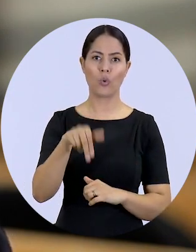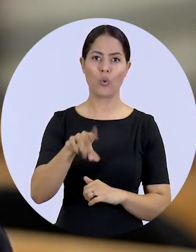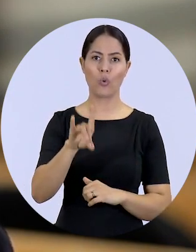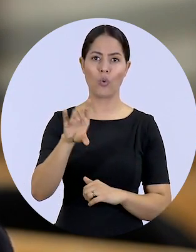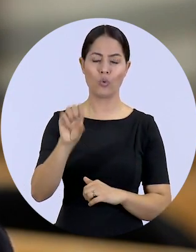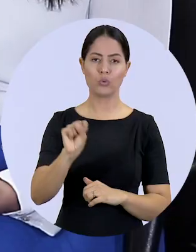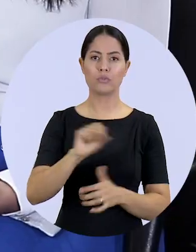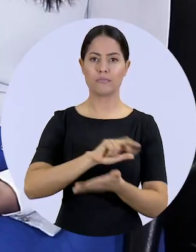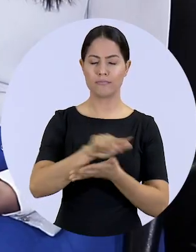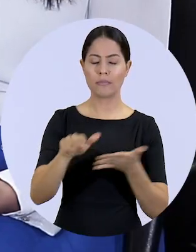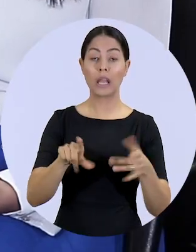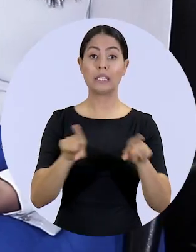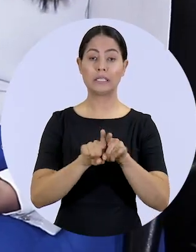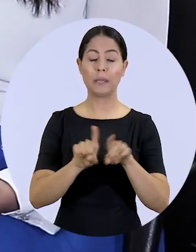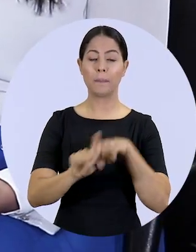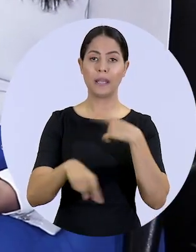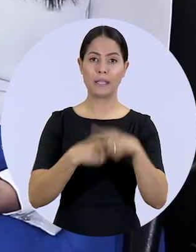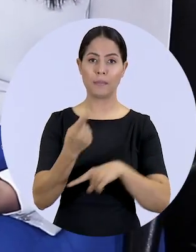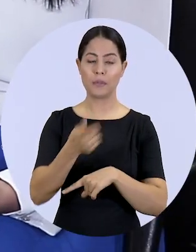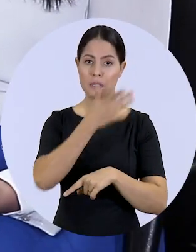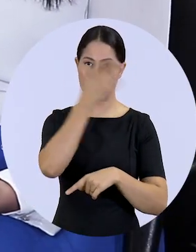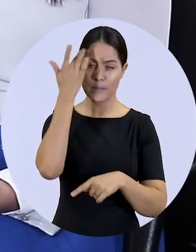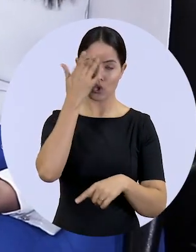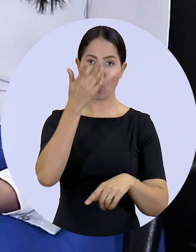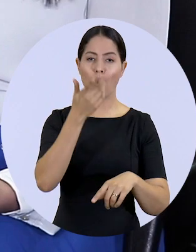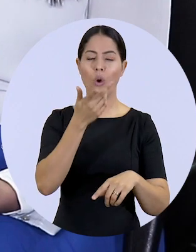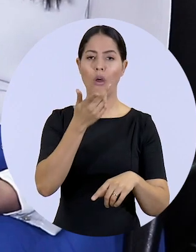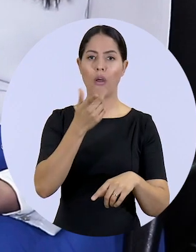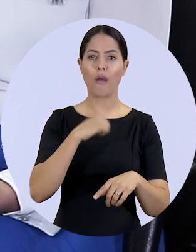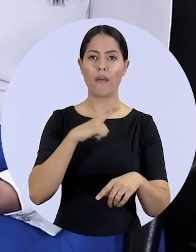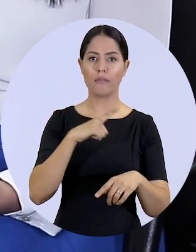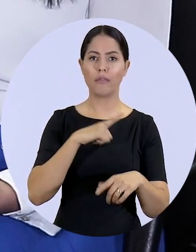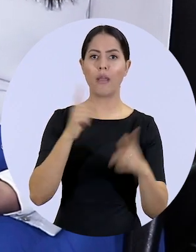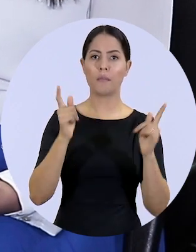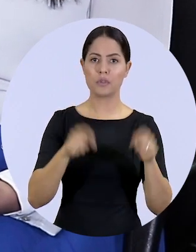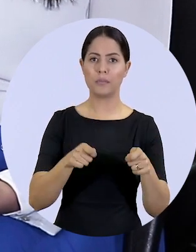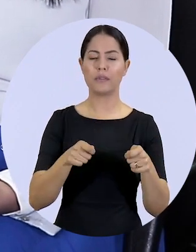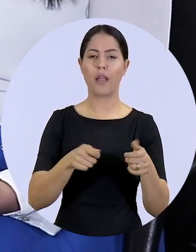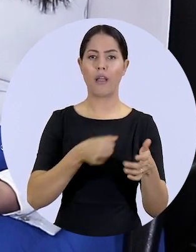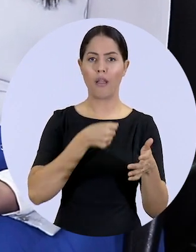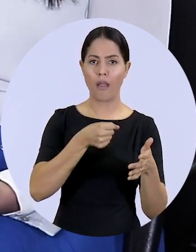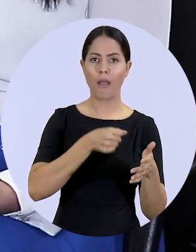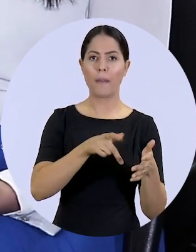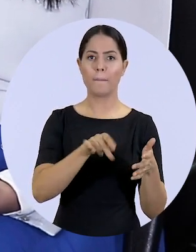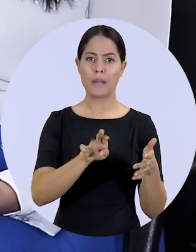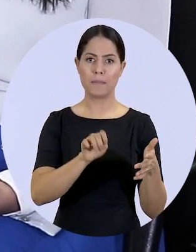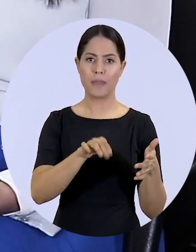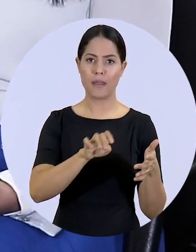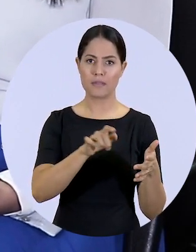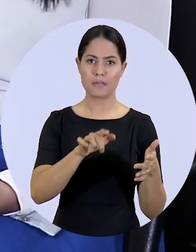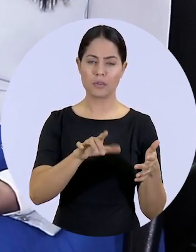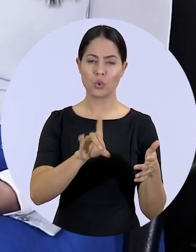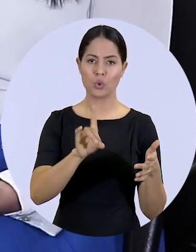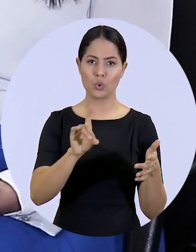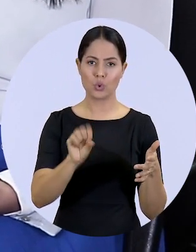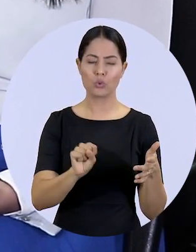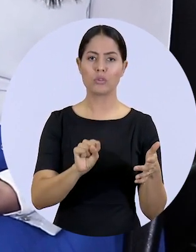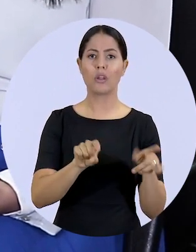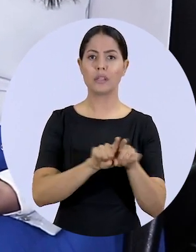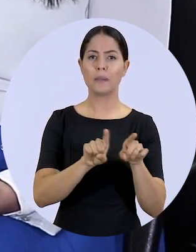Supremo determinando que as alegações finais de colaboradores premiados sejam apresentadas antes das alegações finais dos demais